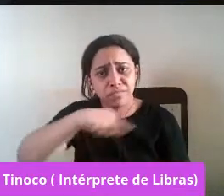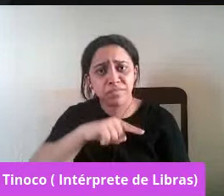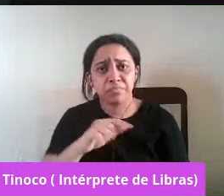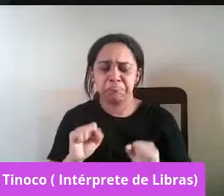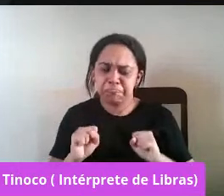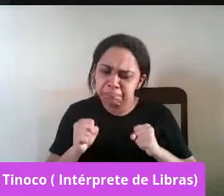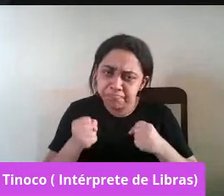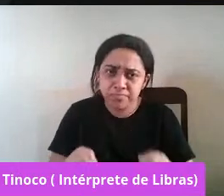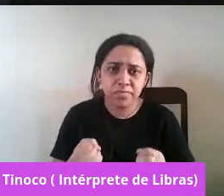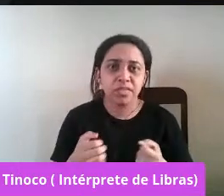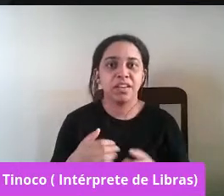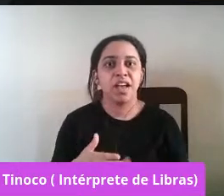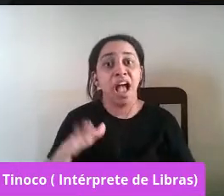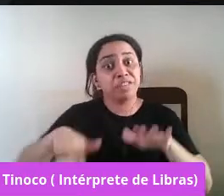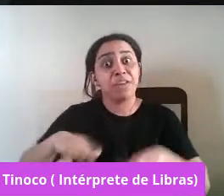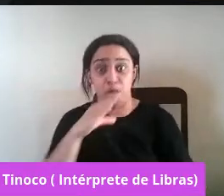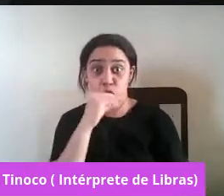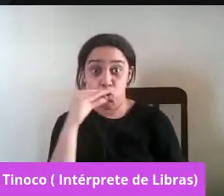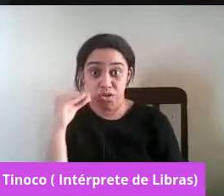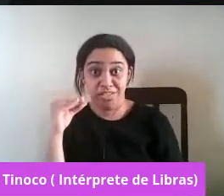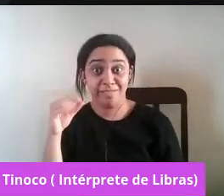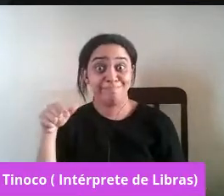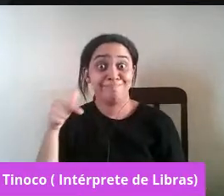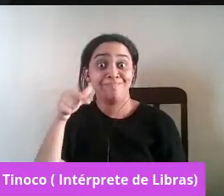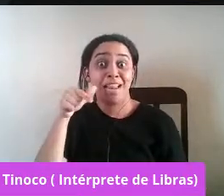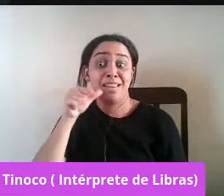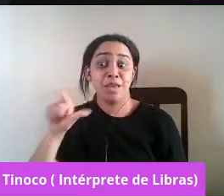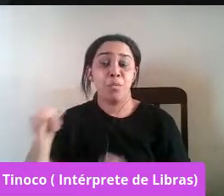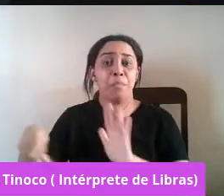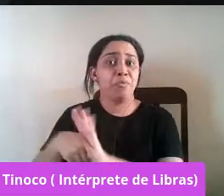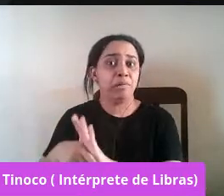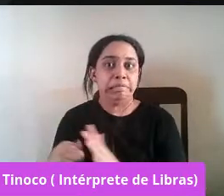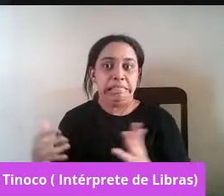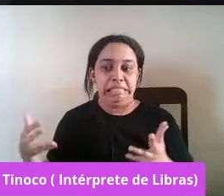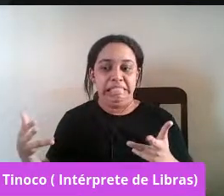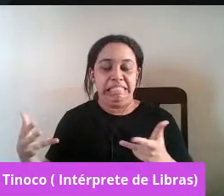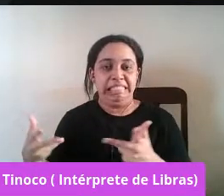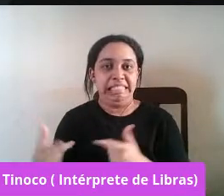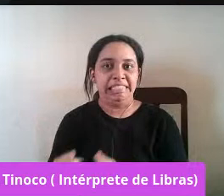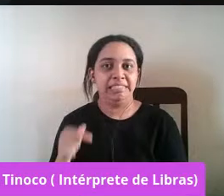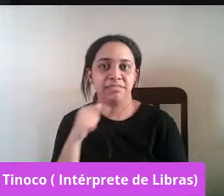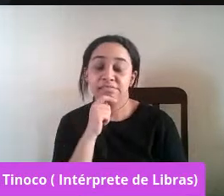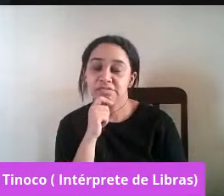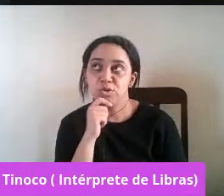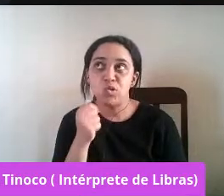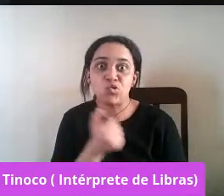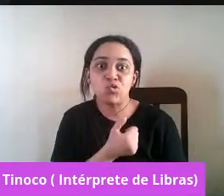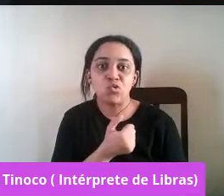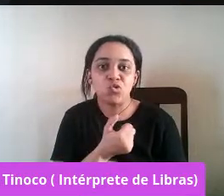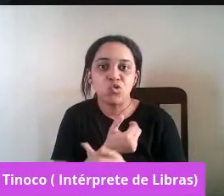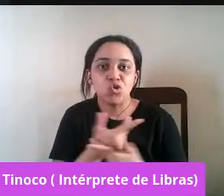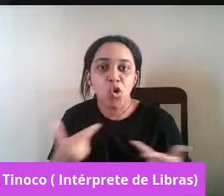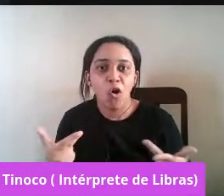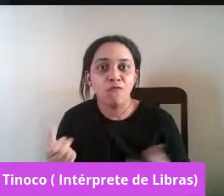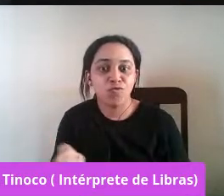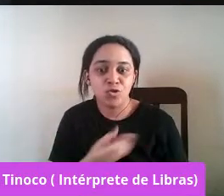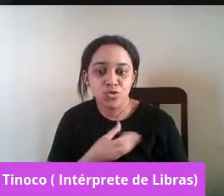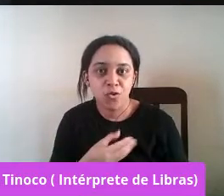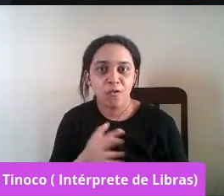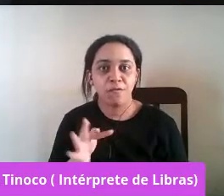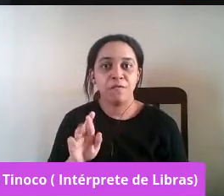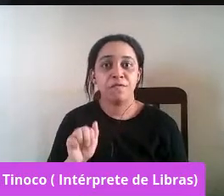por exemplo, fazer com adolescentes, a linguagem de adolescentes é muito rica. Tem muita novidade, tem muita fraseologia, tem